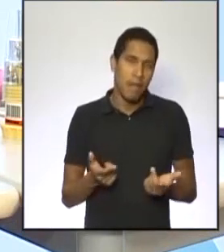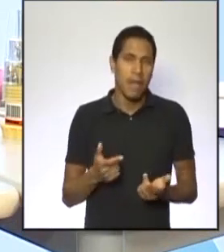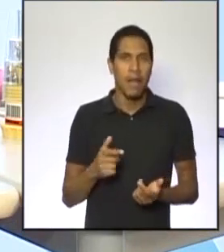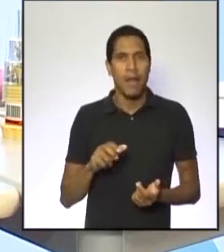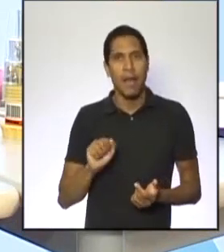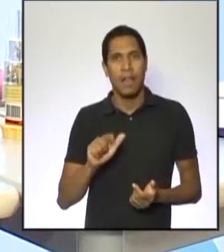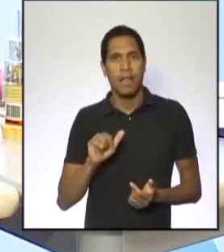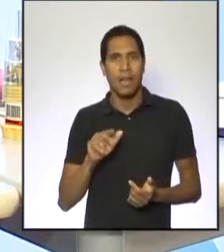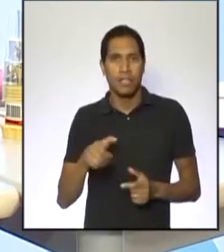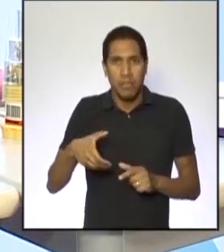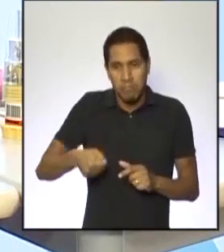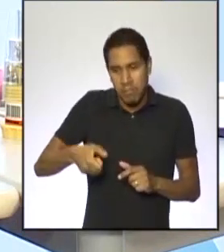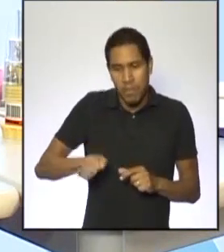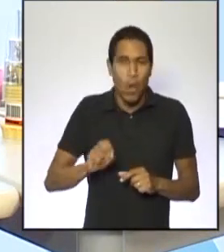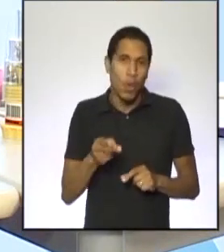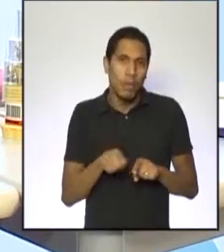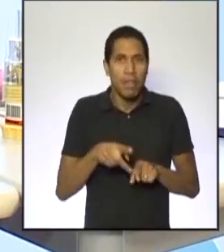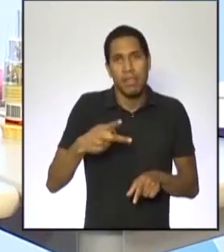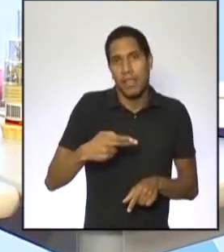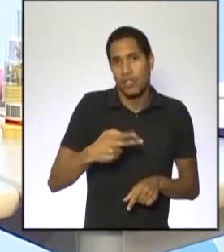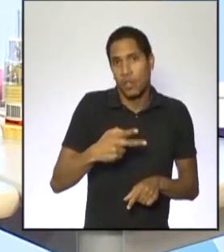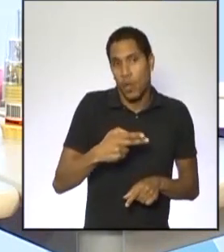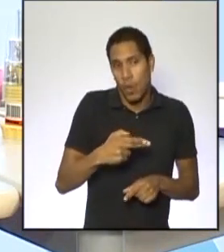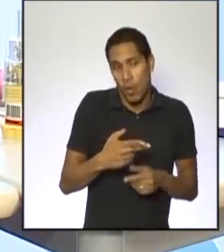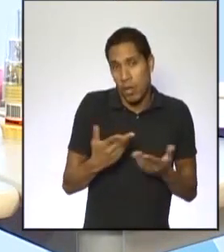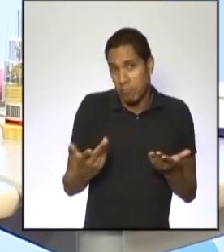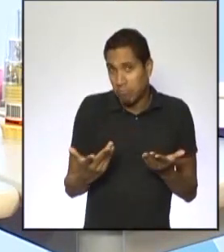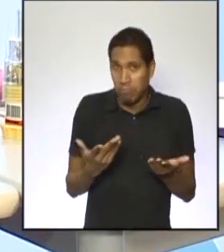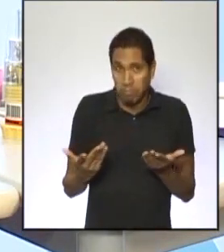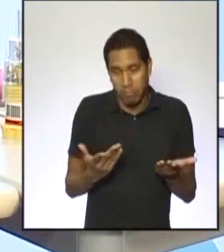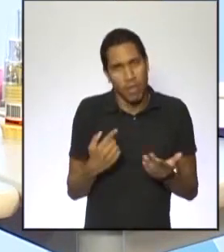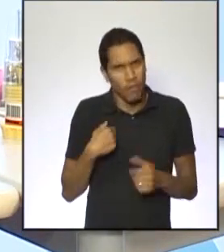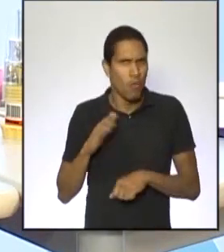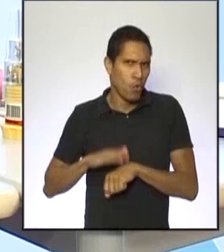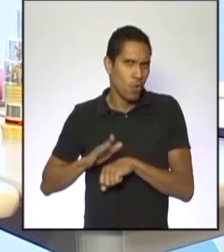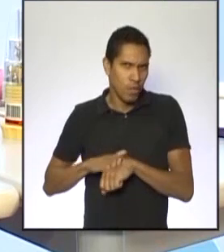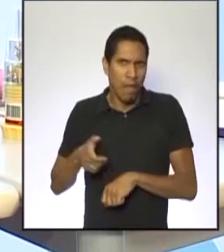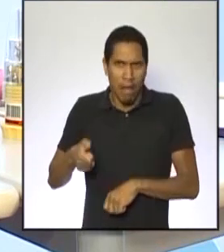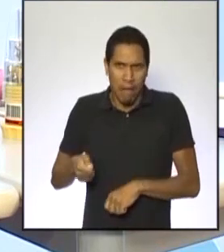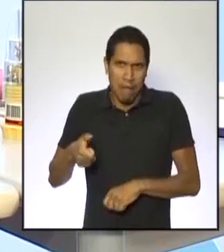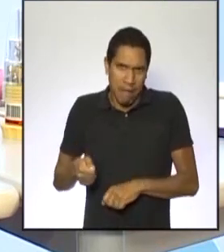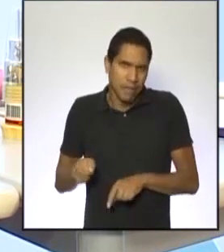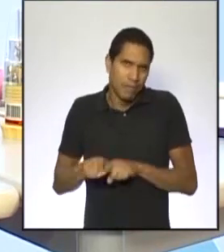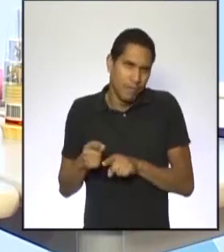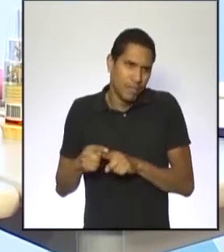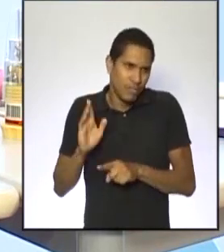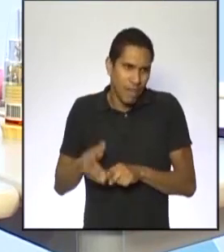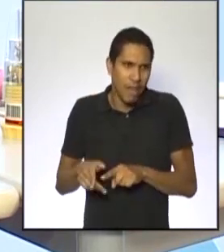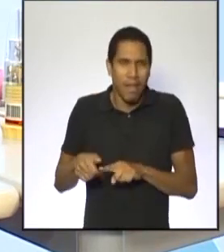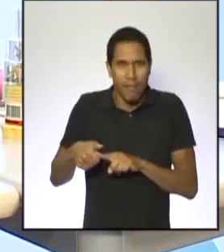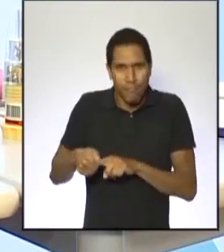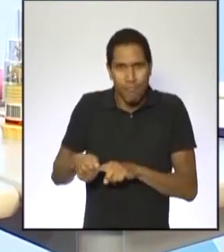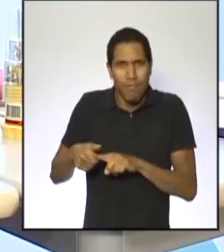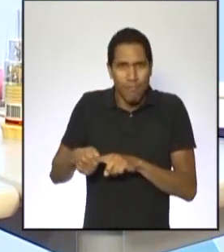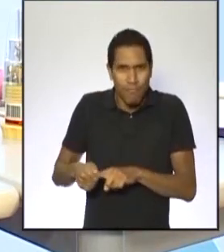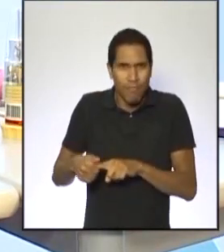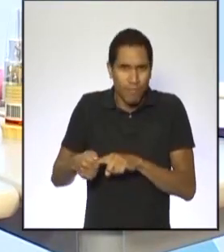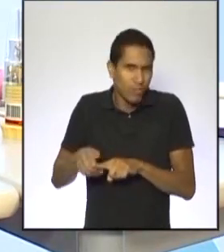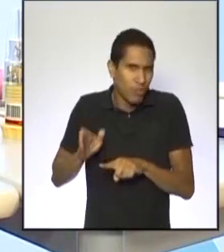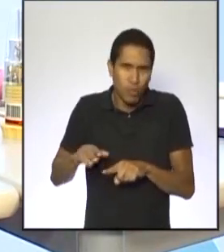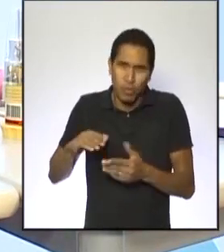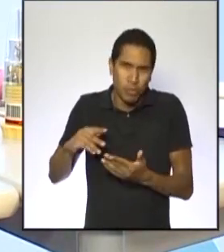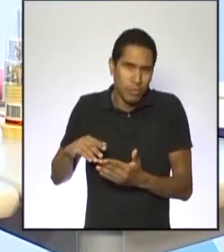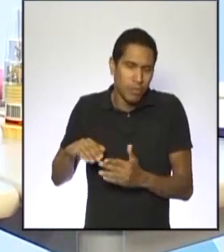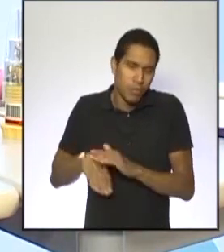sem ponta, tá? Não precisa ser o alicate. Eu vou utilizar o alicate porque eu já estou acostumada a fazer esse tipo de trabalho. Uma coisa que a gente